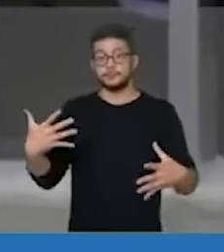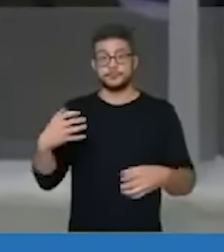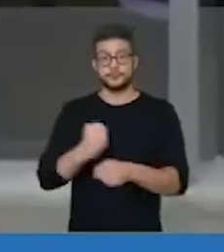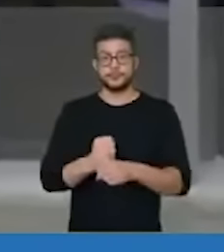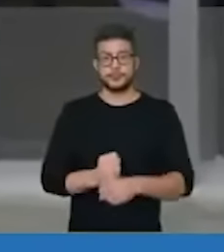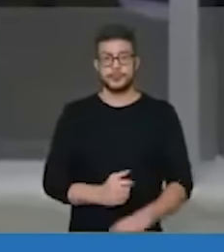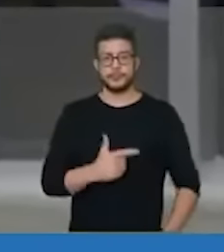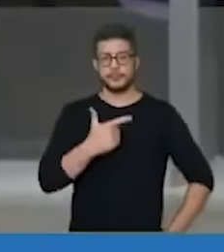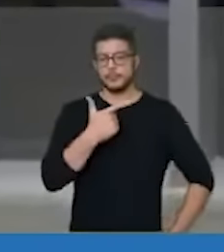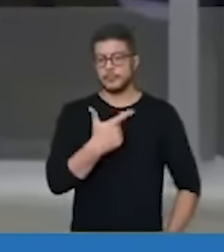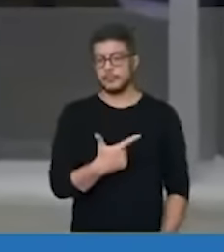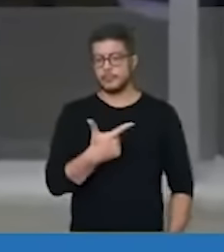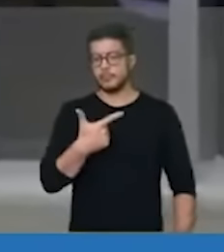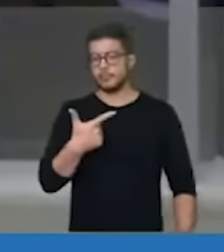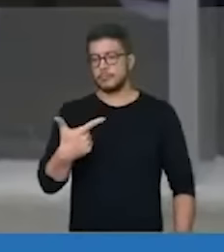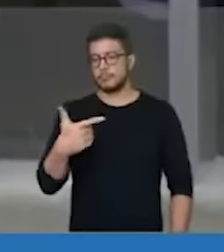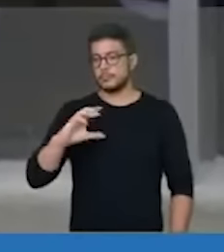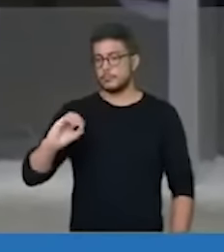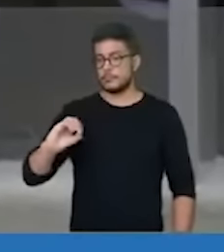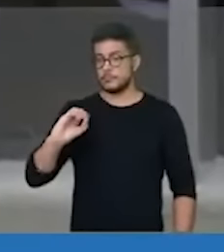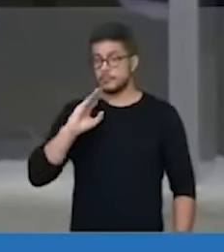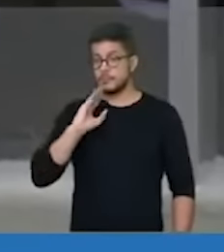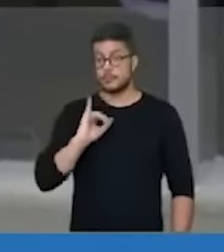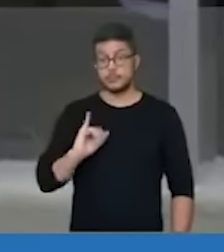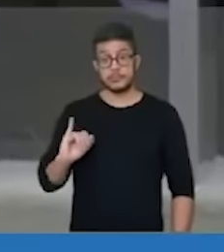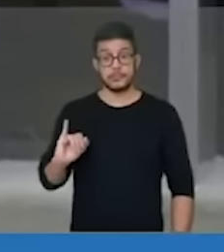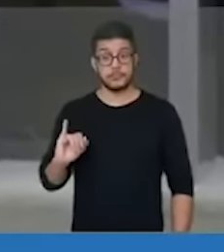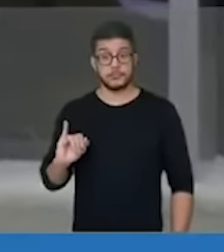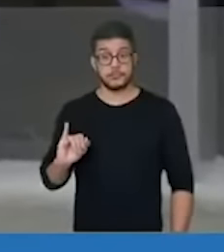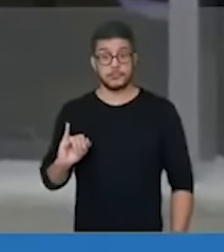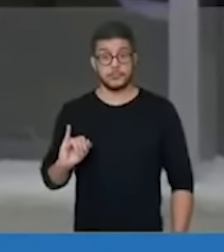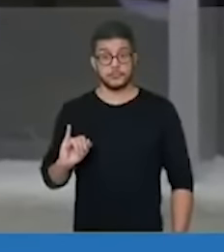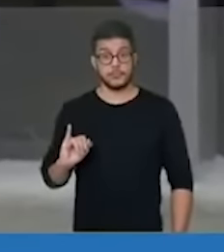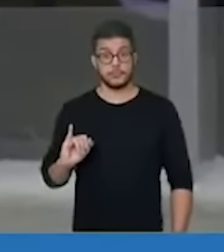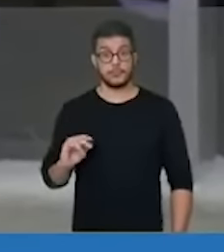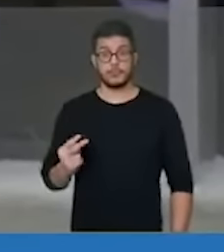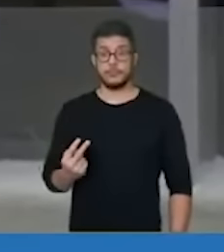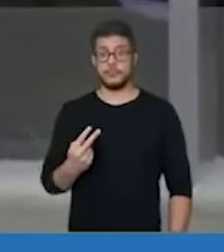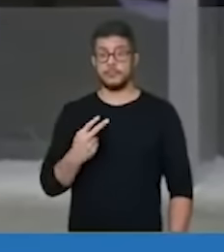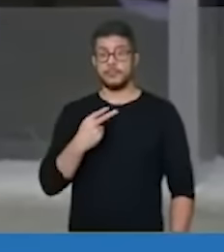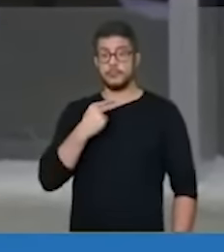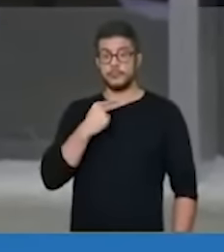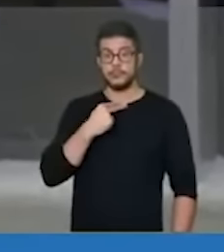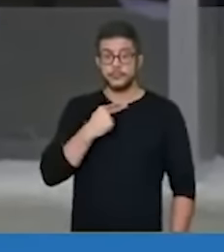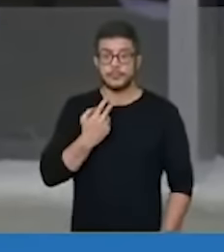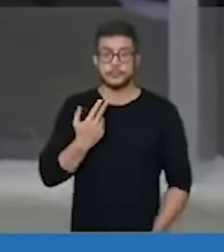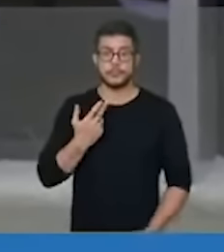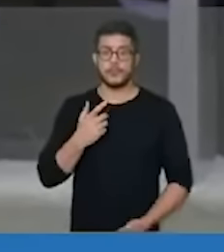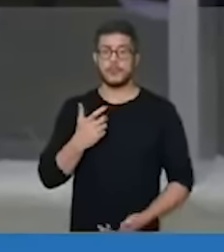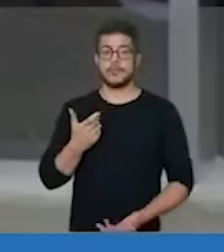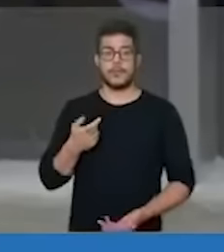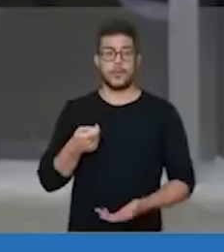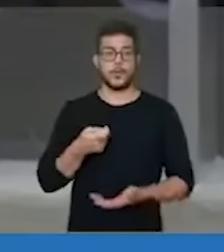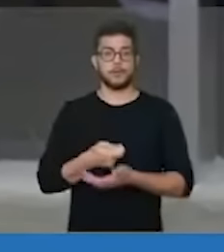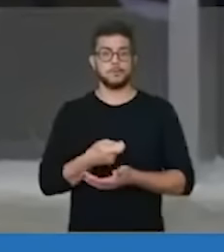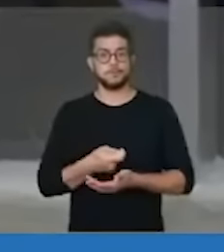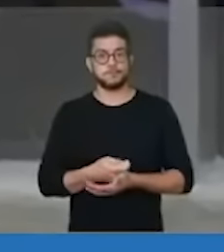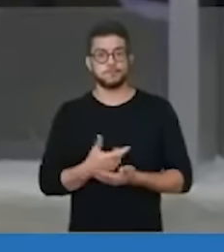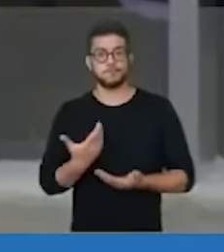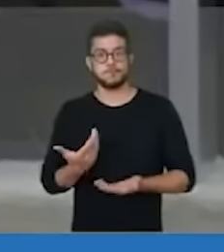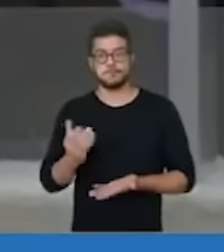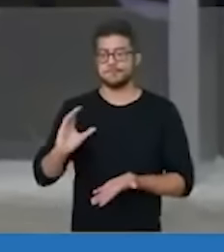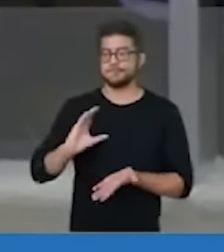200, 220 bilhões. Nós não podemos exigir que os investimentos, que o socorro, por exemplo, ao Rio